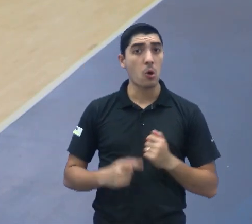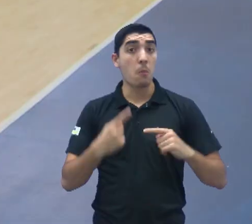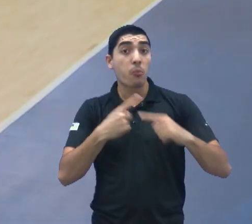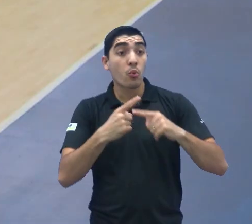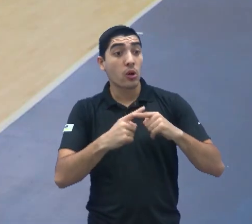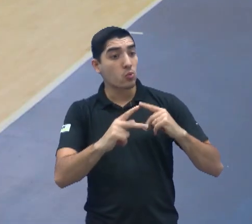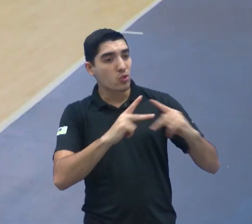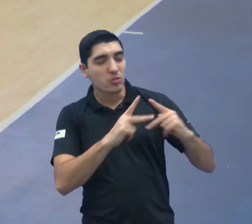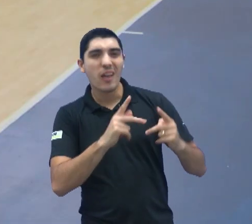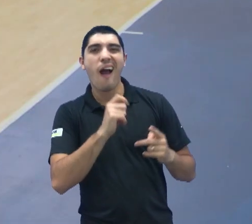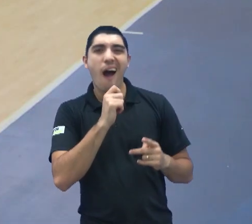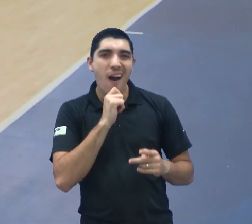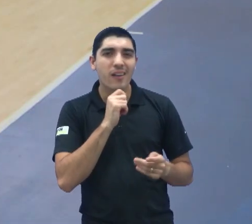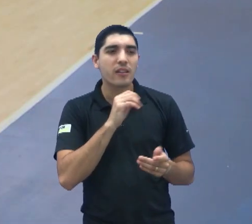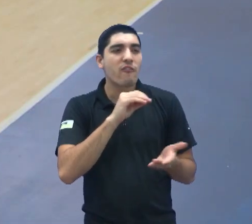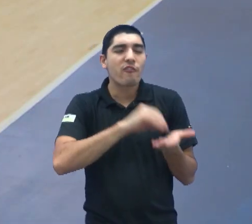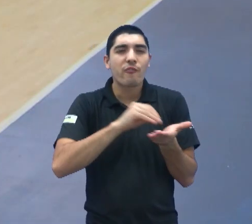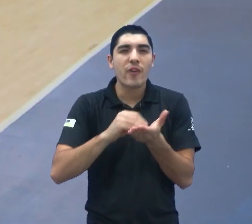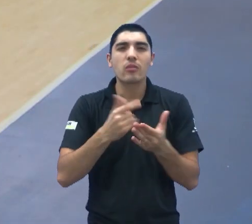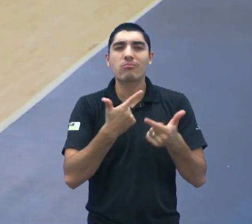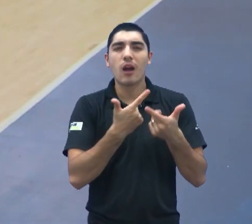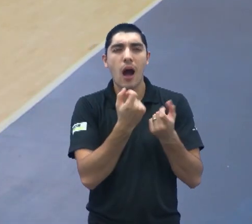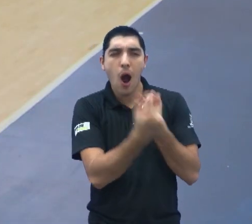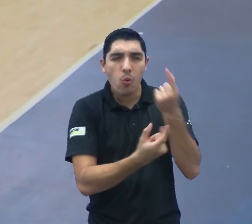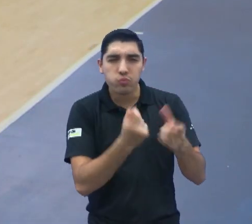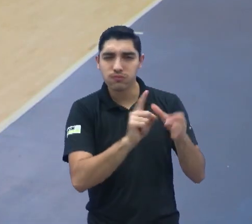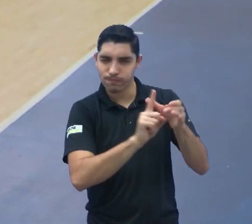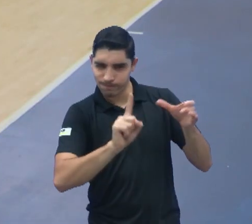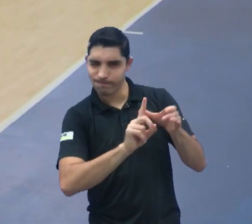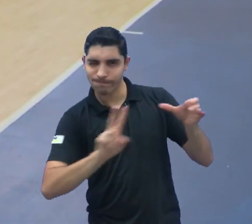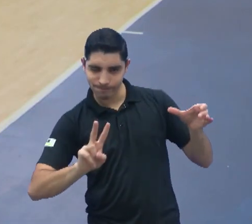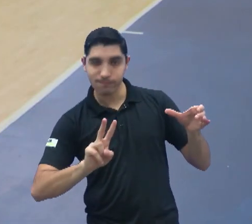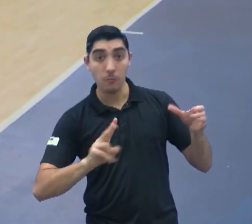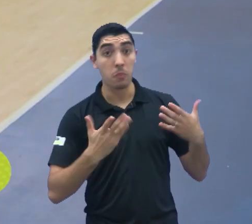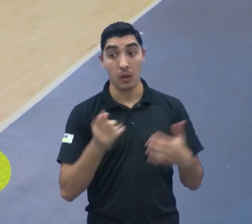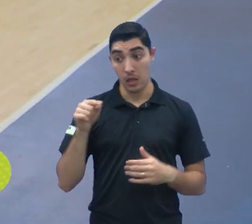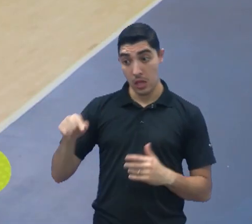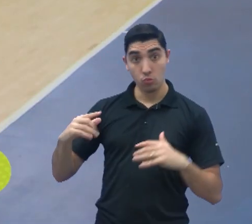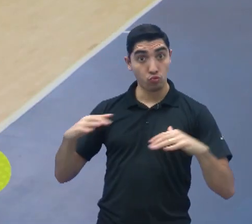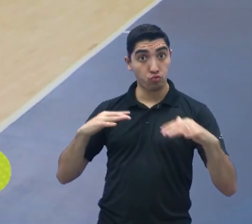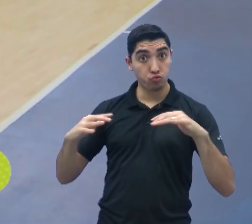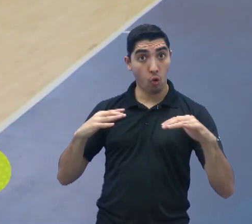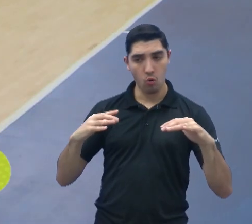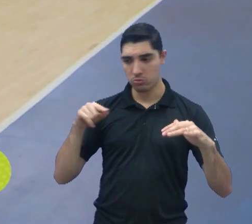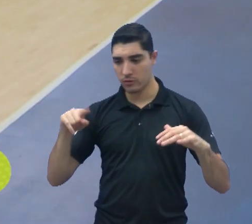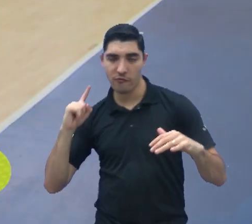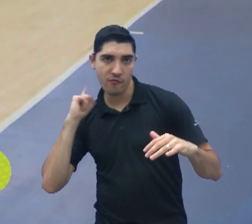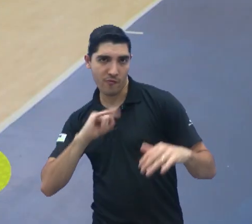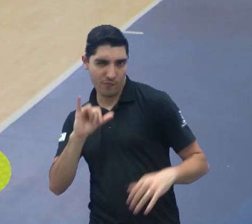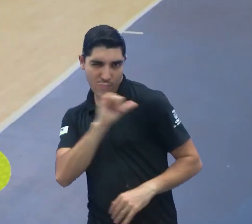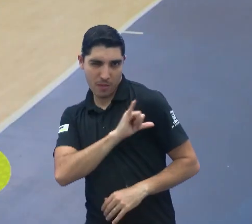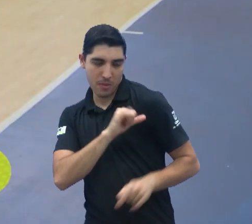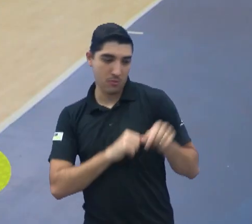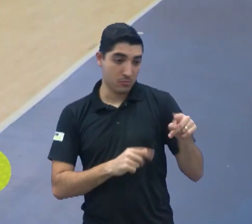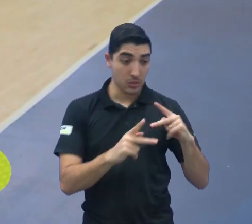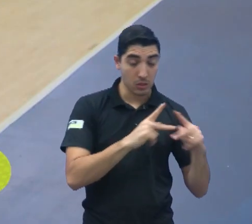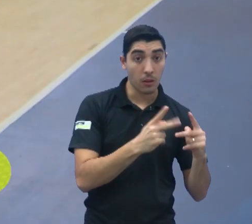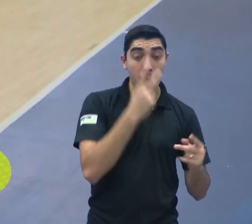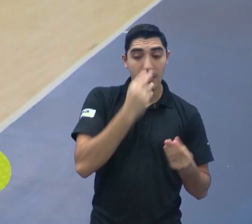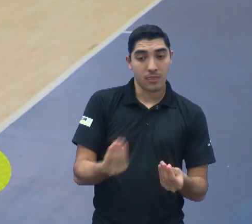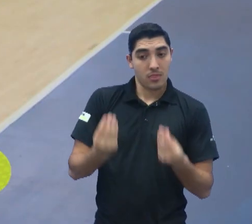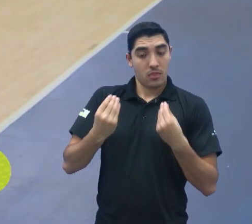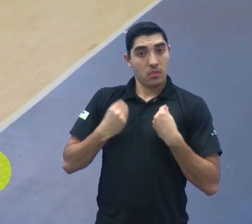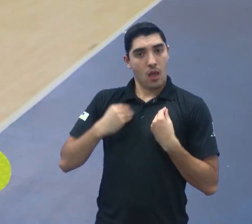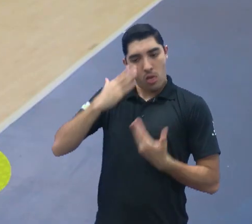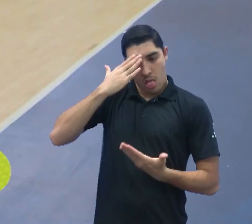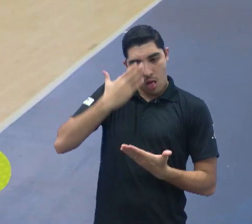duelo. Para o professor Cris Amed, o bom desempenho contra uma das principais equipes do NBB ajuda a trazer confiança e moral para os próximos